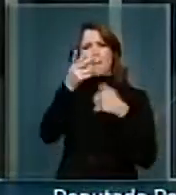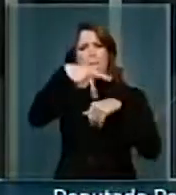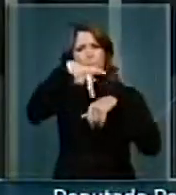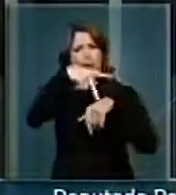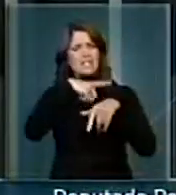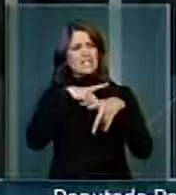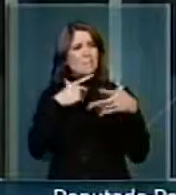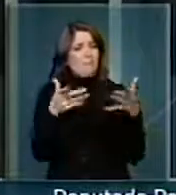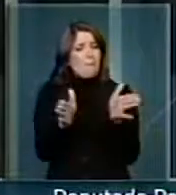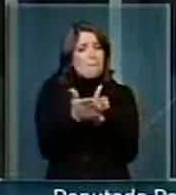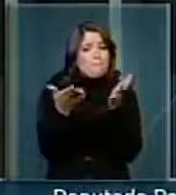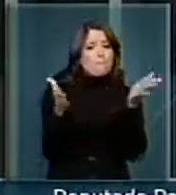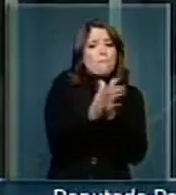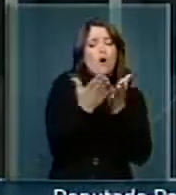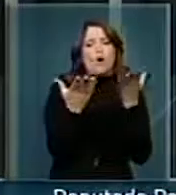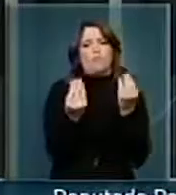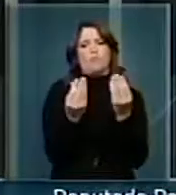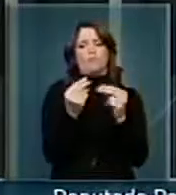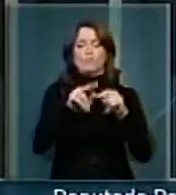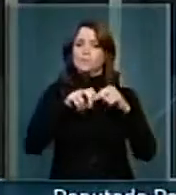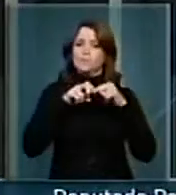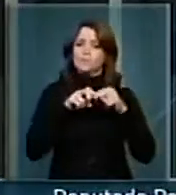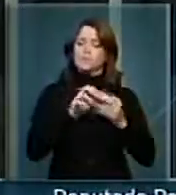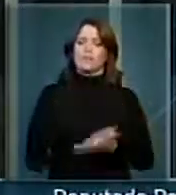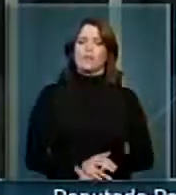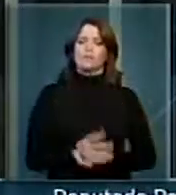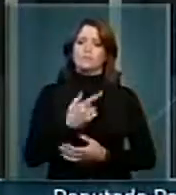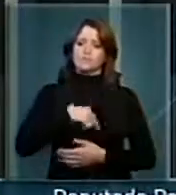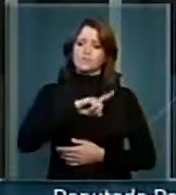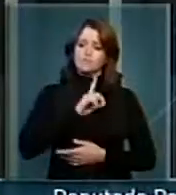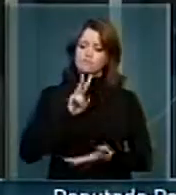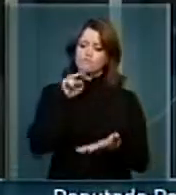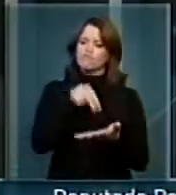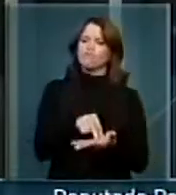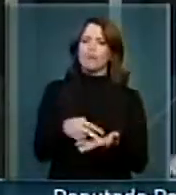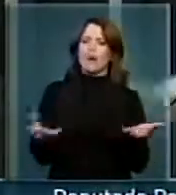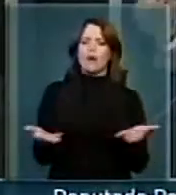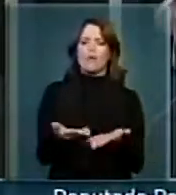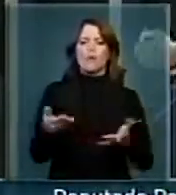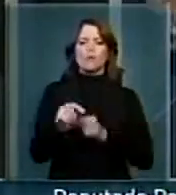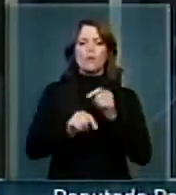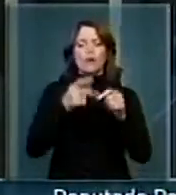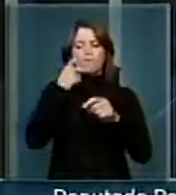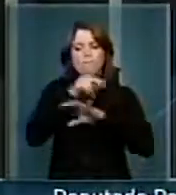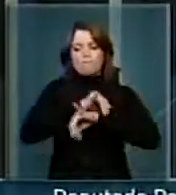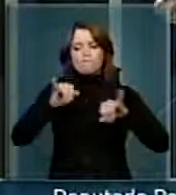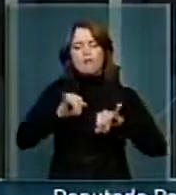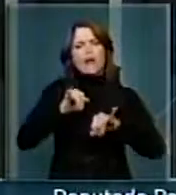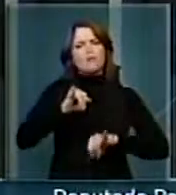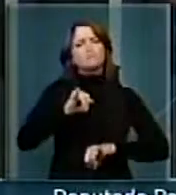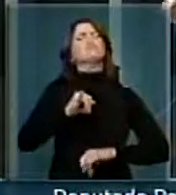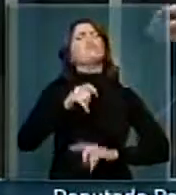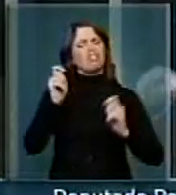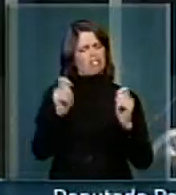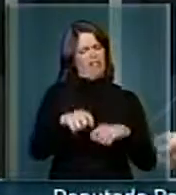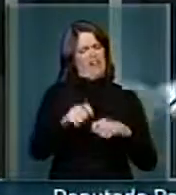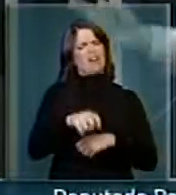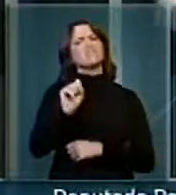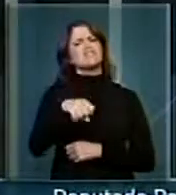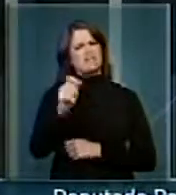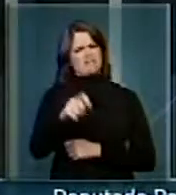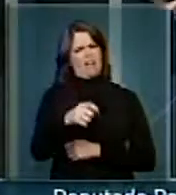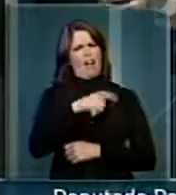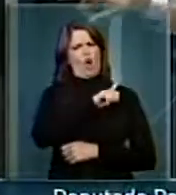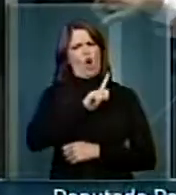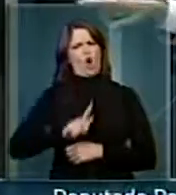países muito pobres. Por isso é que nós estamos aqui a dizer que é perfeitamente possível o